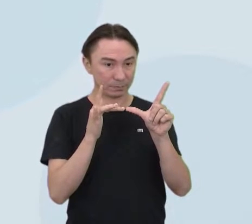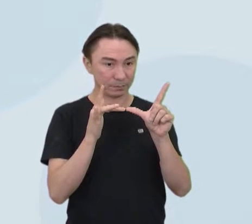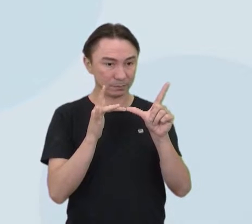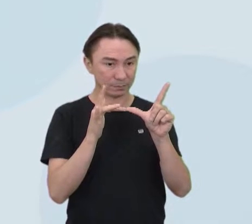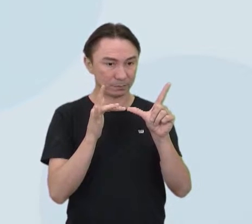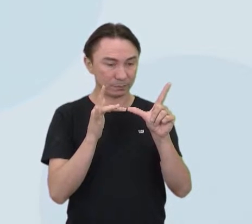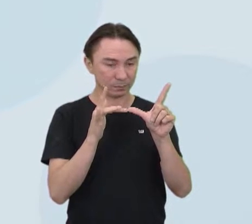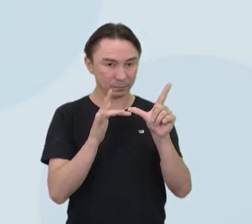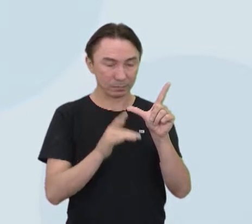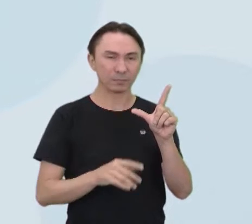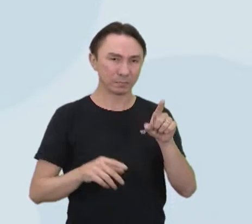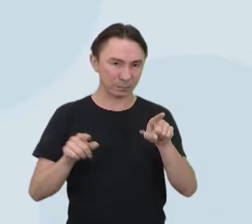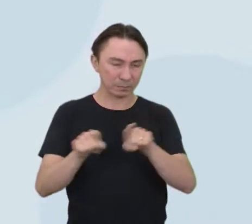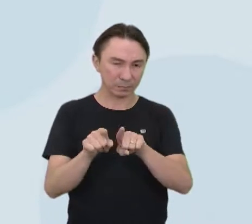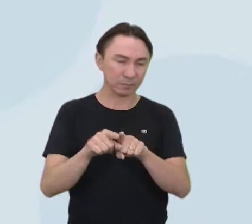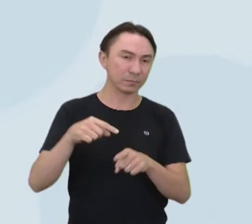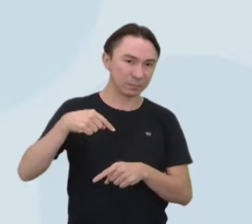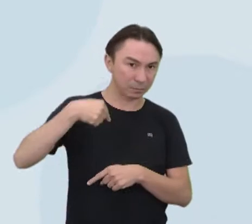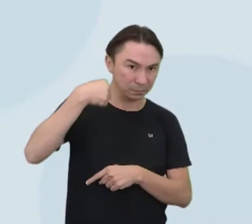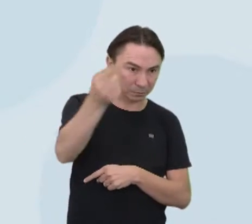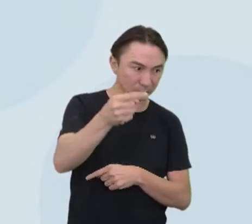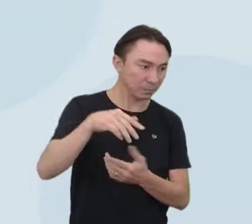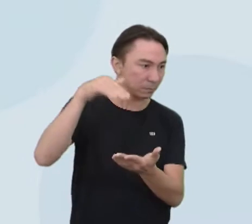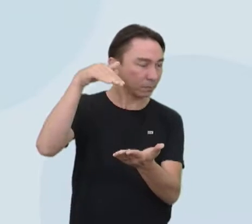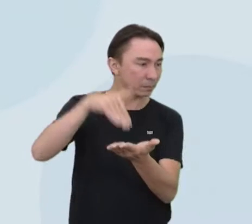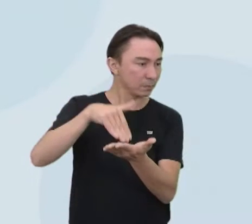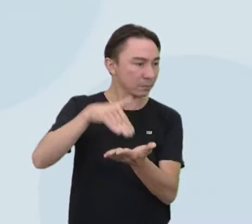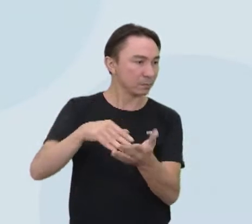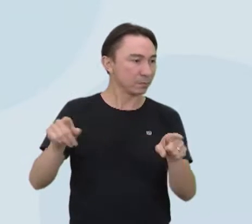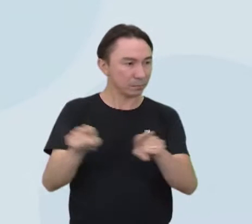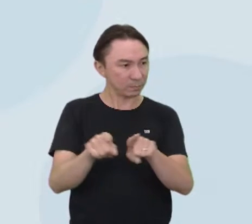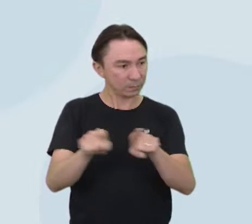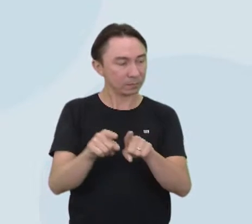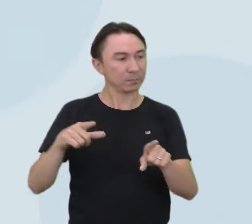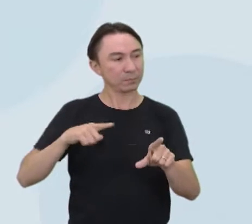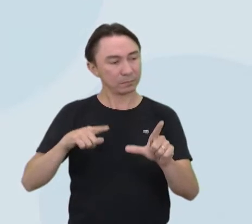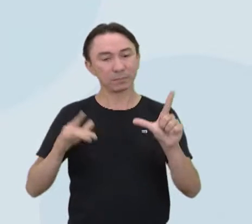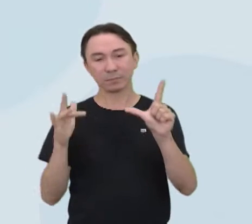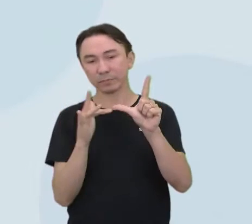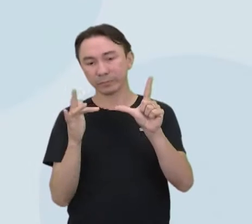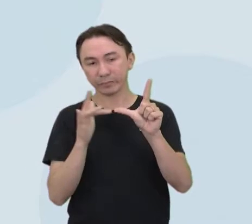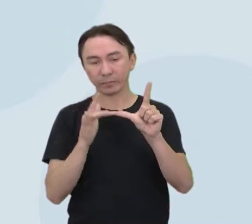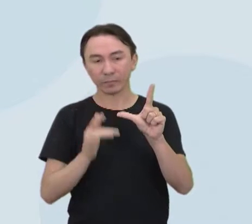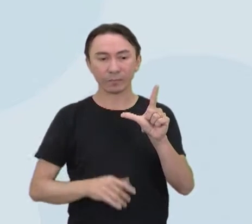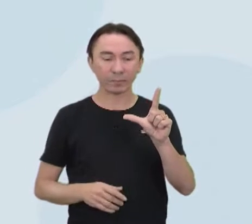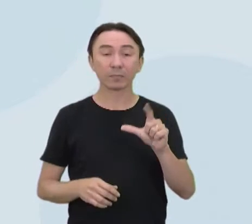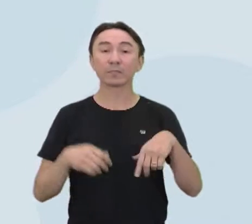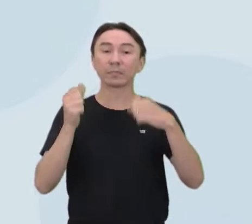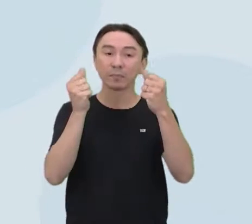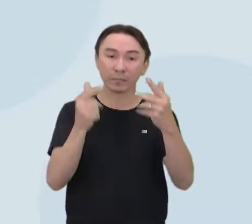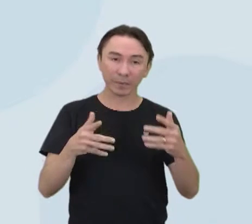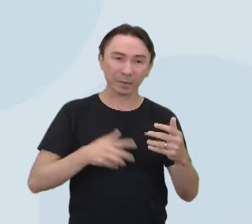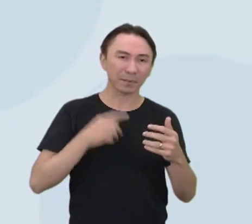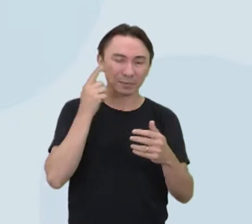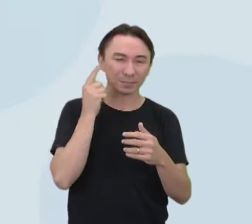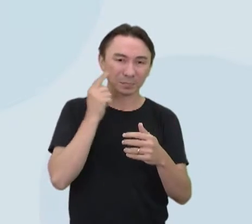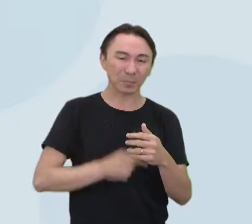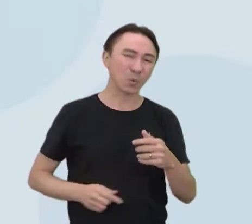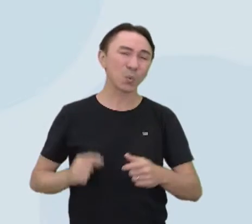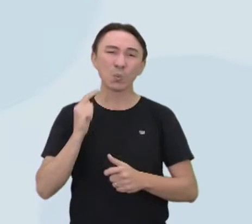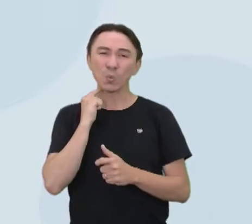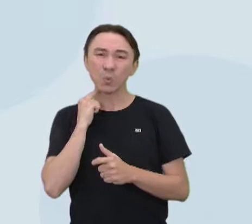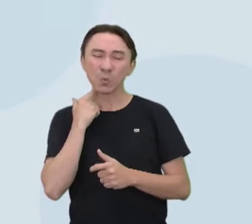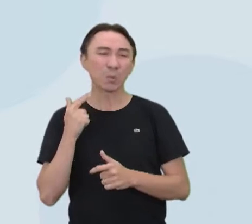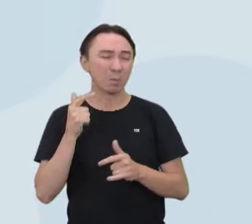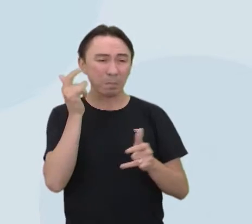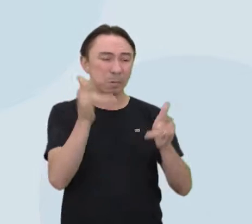tem o link, mas vocês podem procurar no final. Que é uma notícia que fala da contaminação além do garimpo. Então, áreas